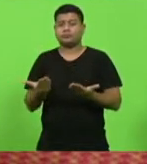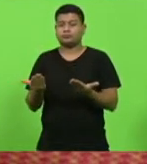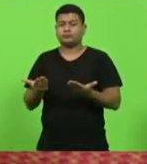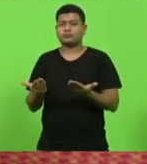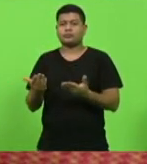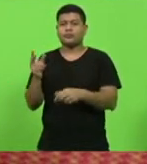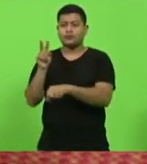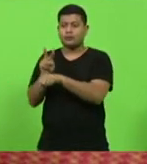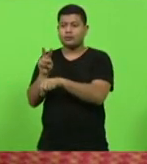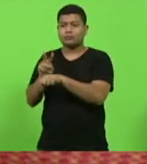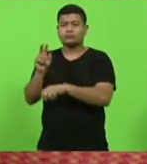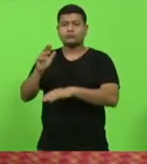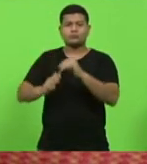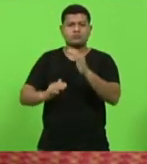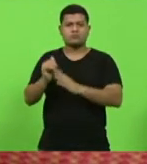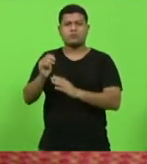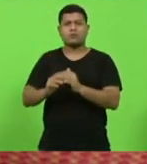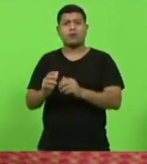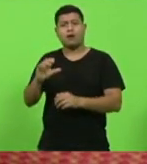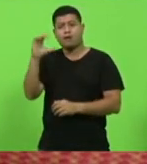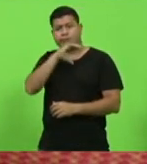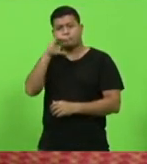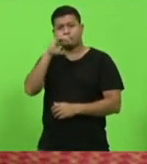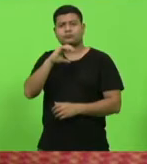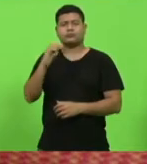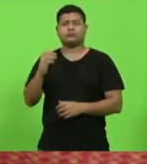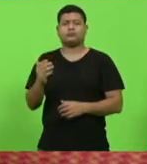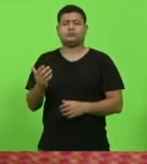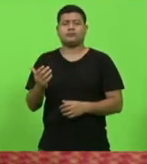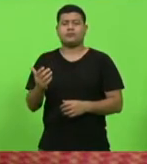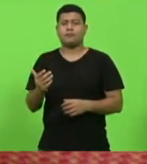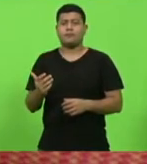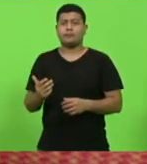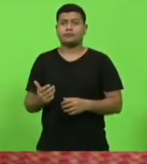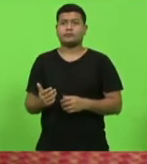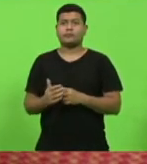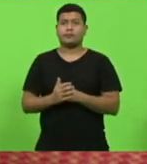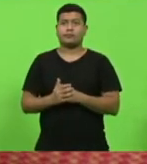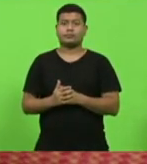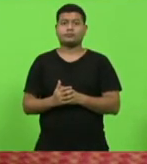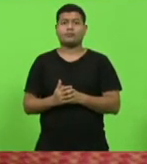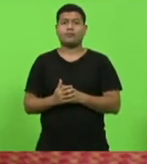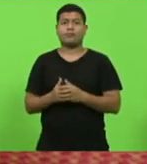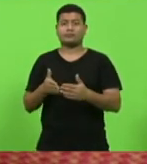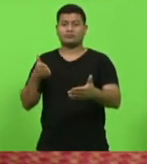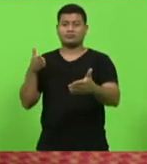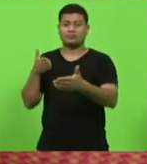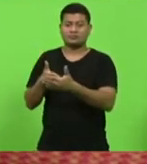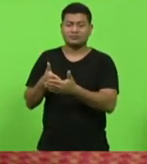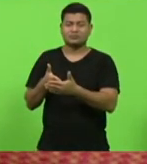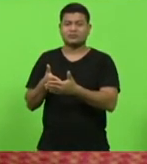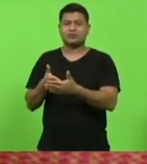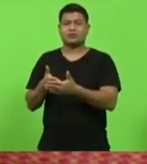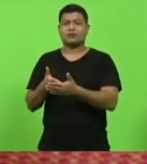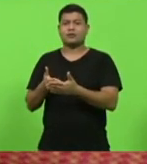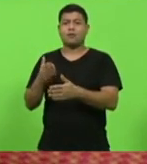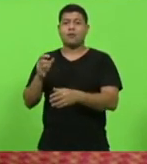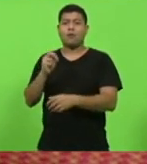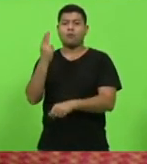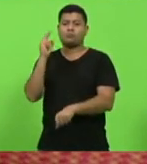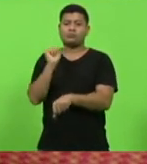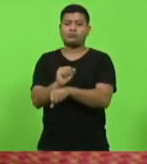que seja eficiente rápida e não em pé e as atividades e